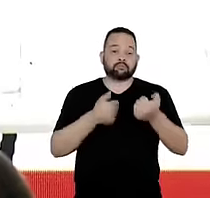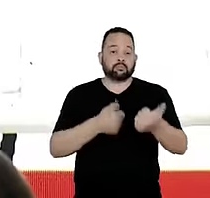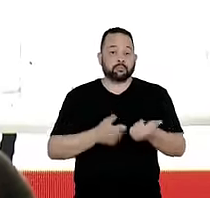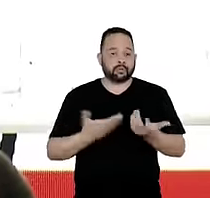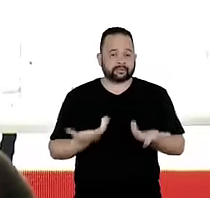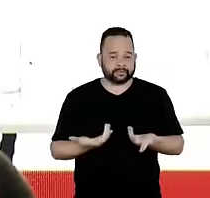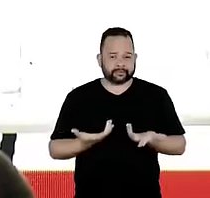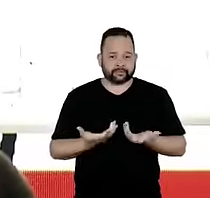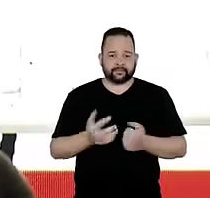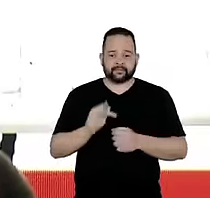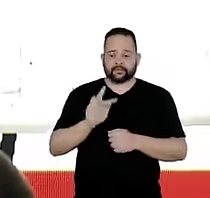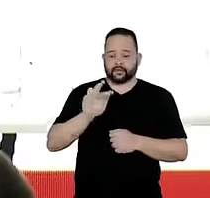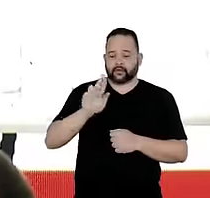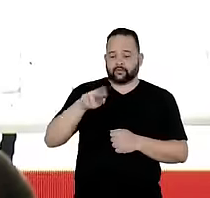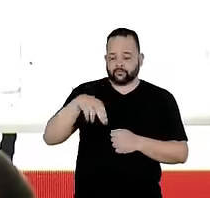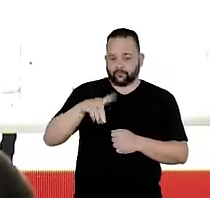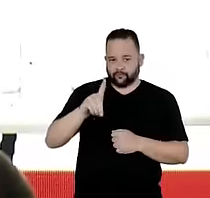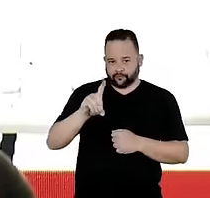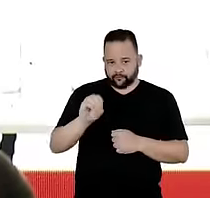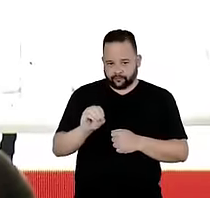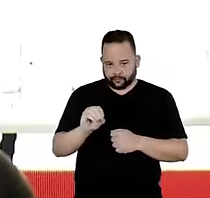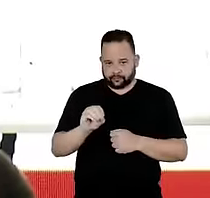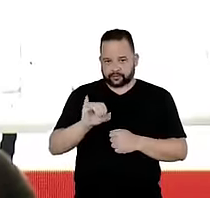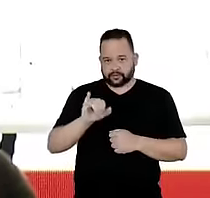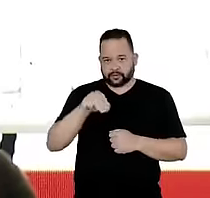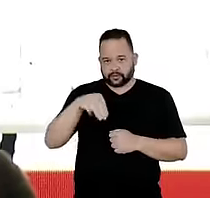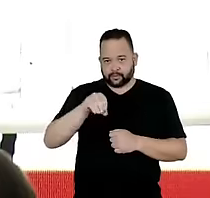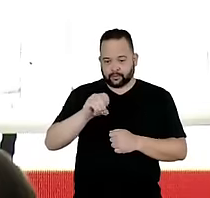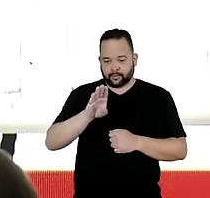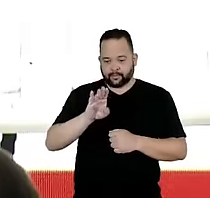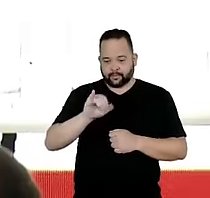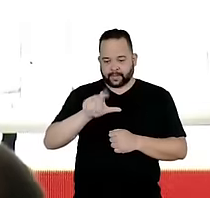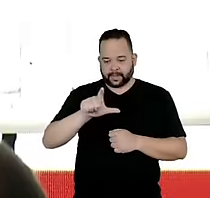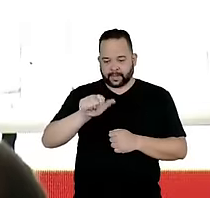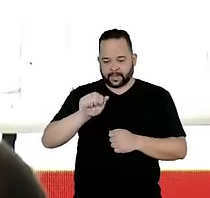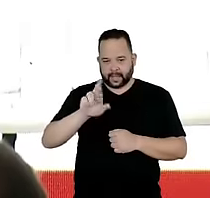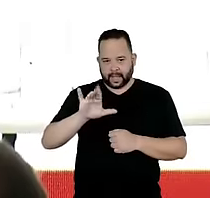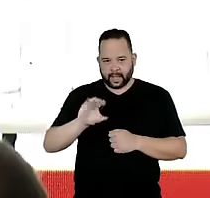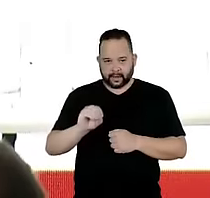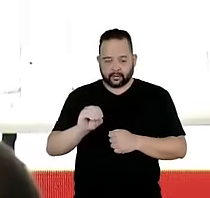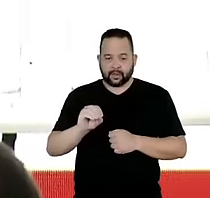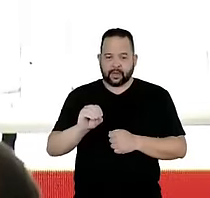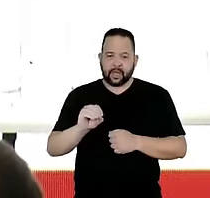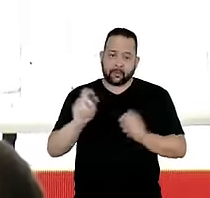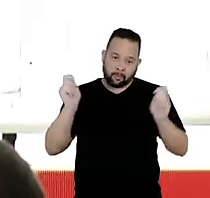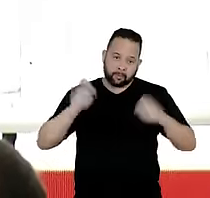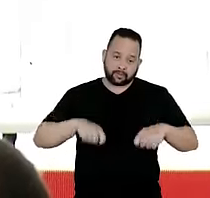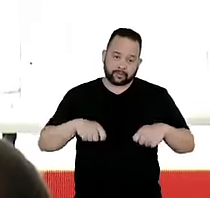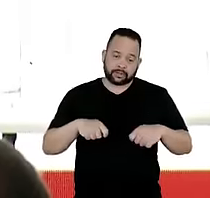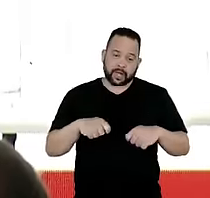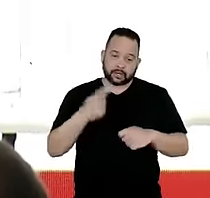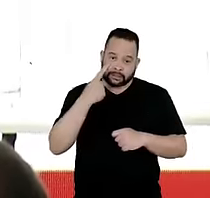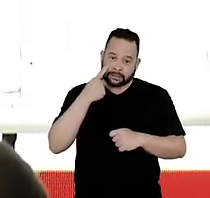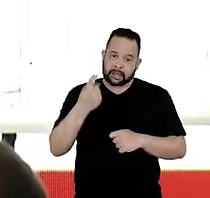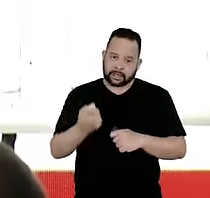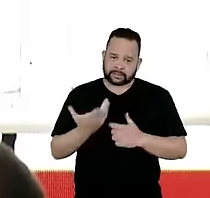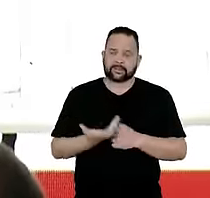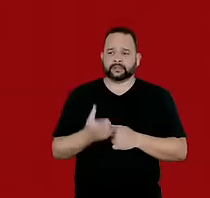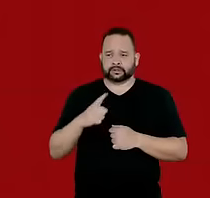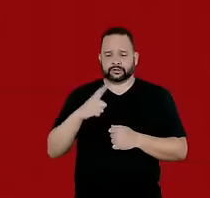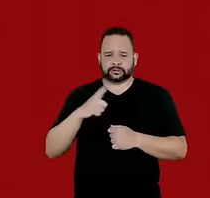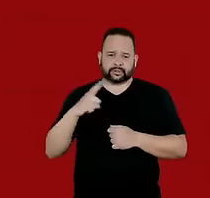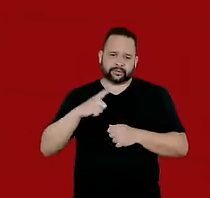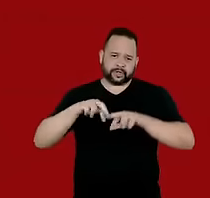é são uma uma alternativa muito interessante pro investidor e a gente sabe que tem tem bastante an Fundos no no mercado e a gente